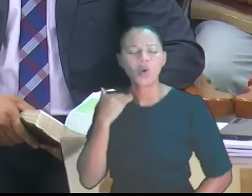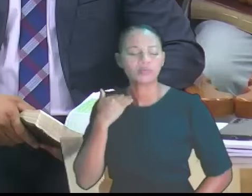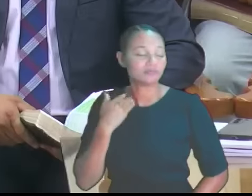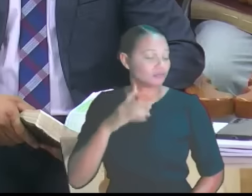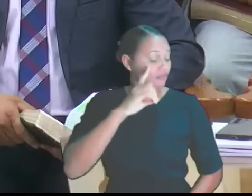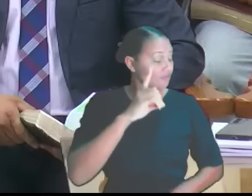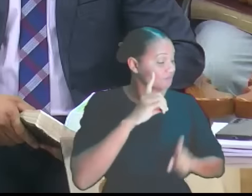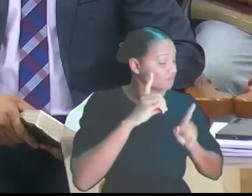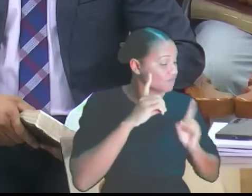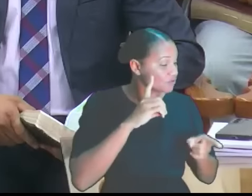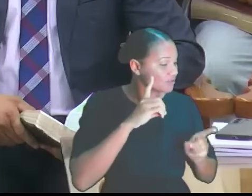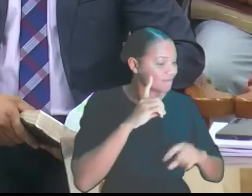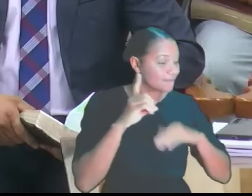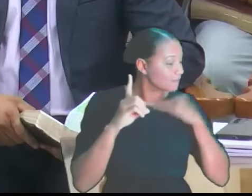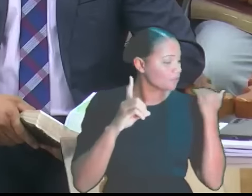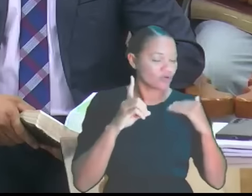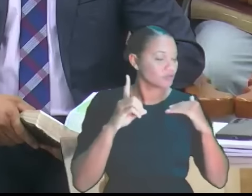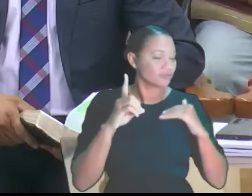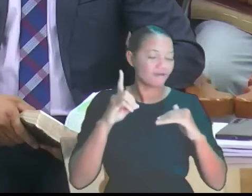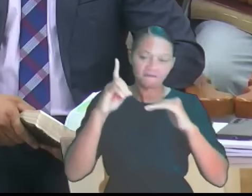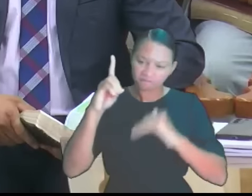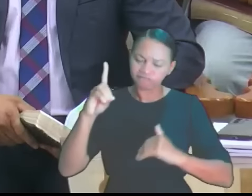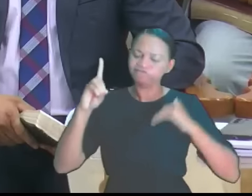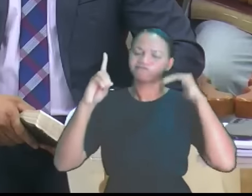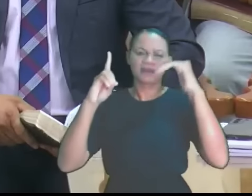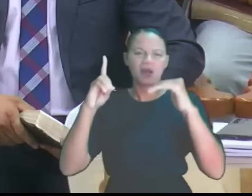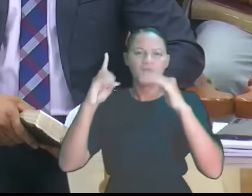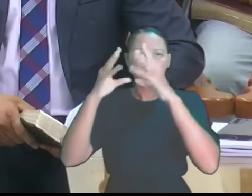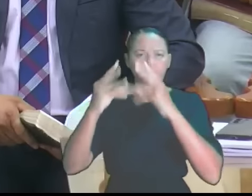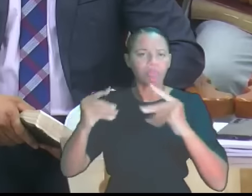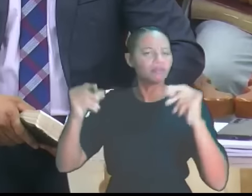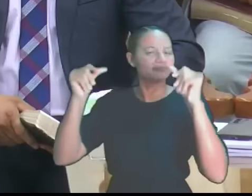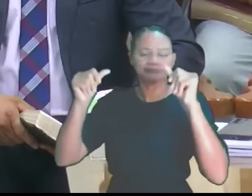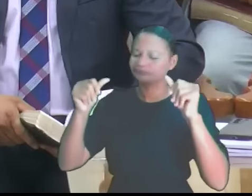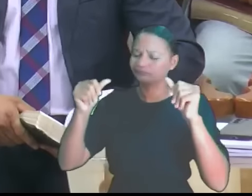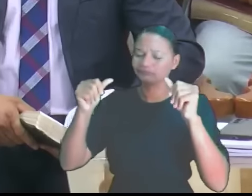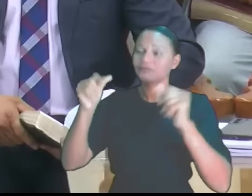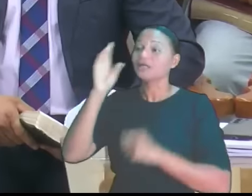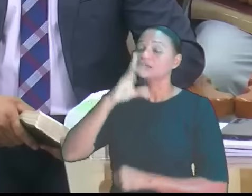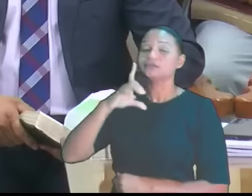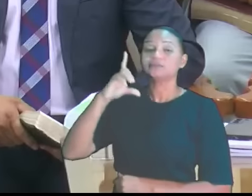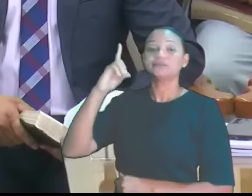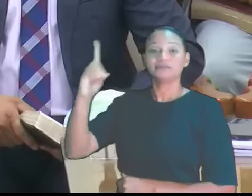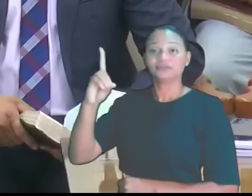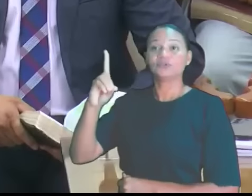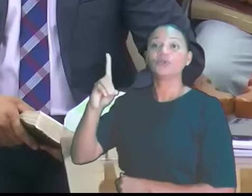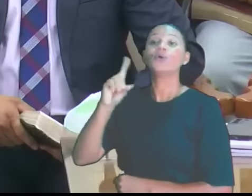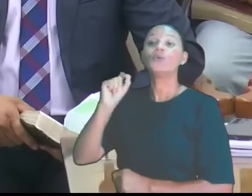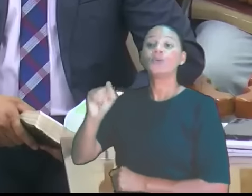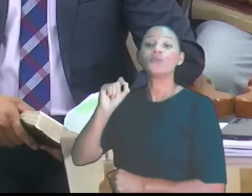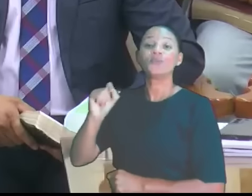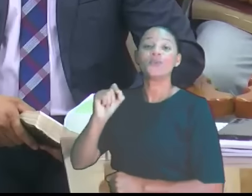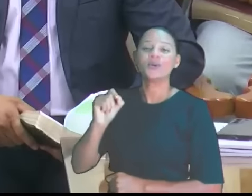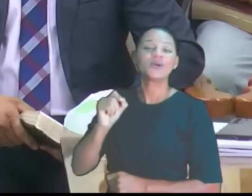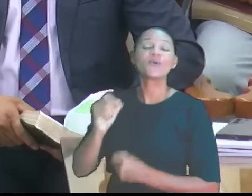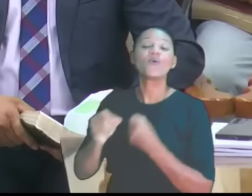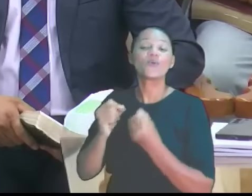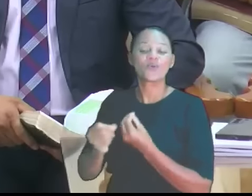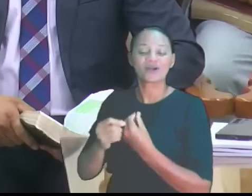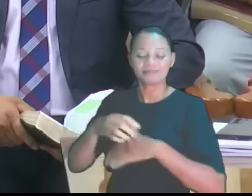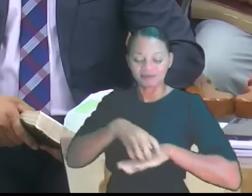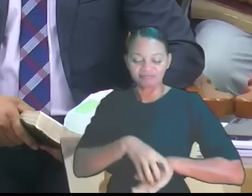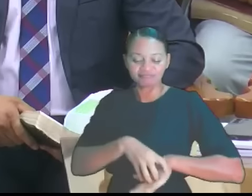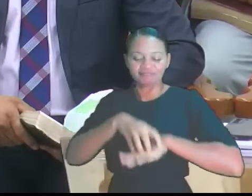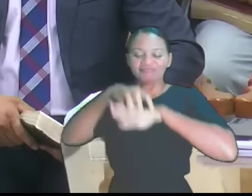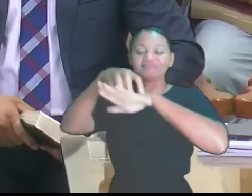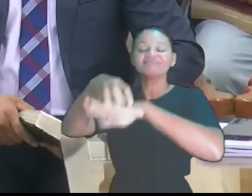morrer não, porque a vontade soberana não morre. Aí Deus pegou um veículo no meio do caminho e providenciou